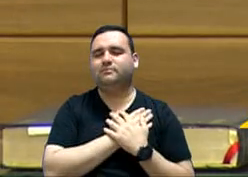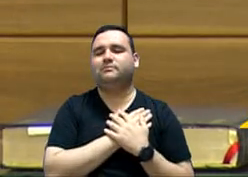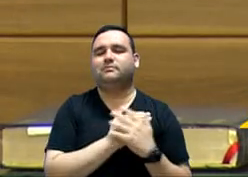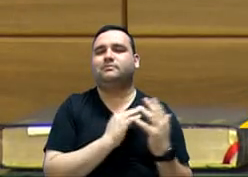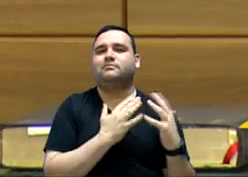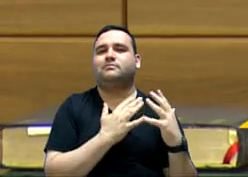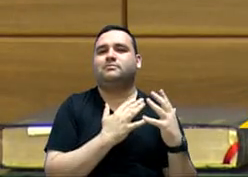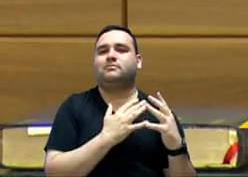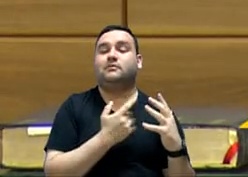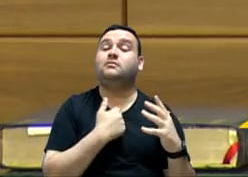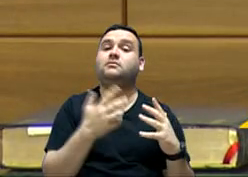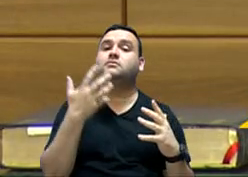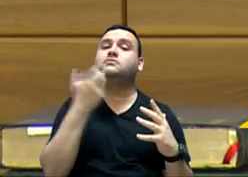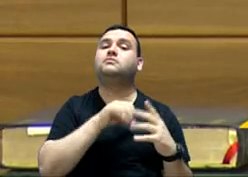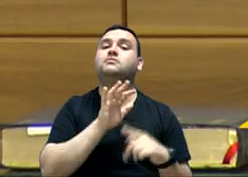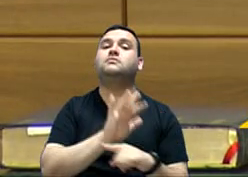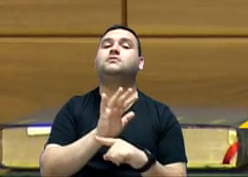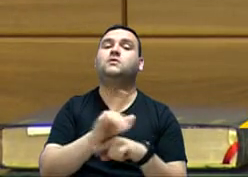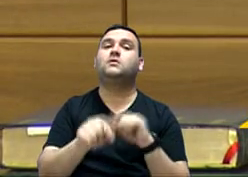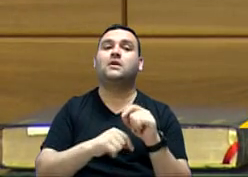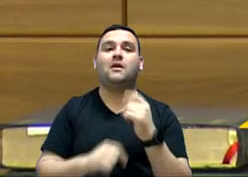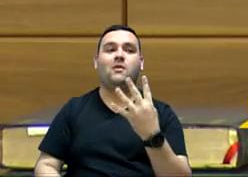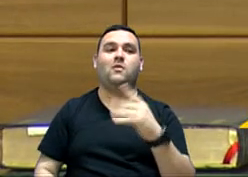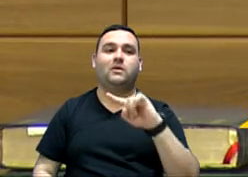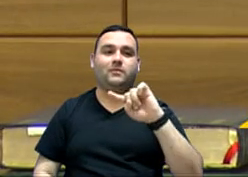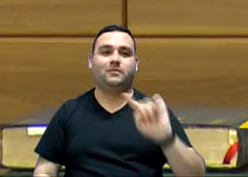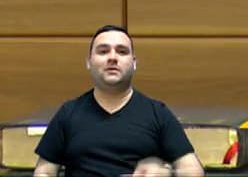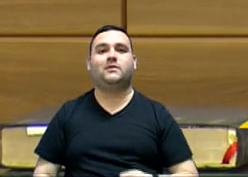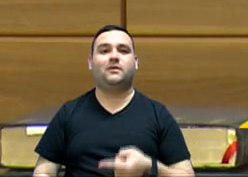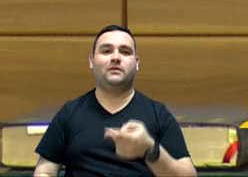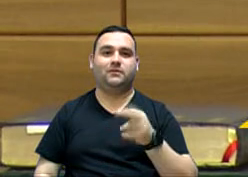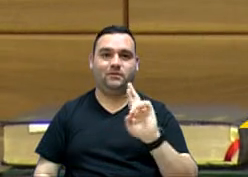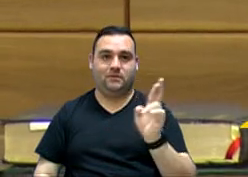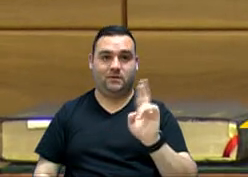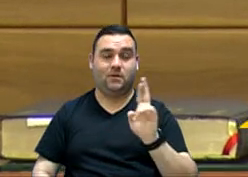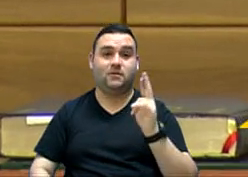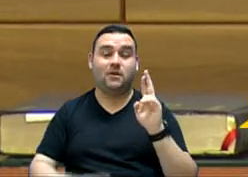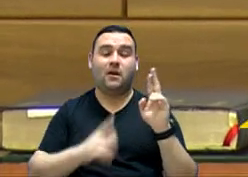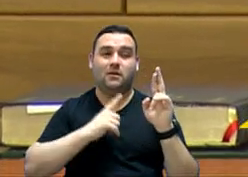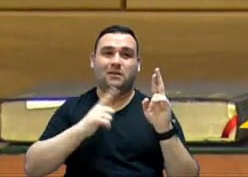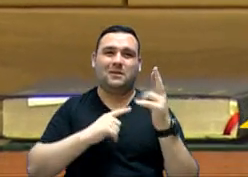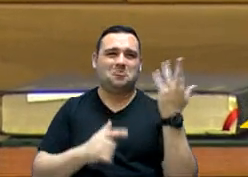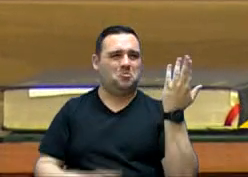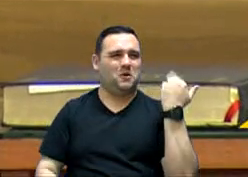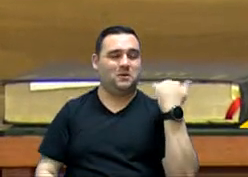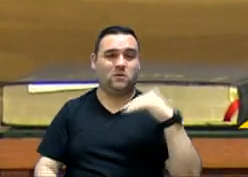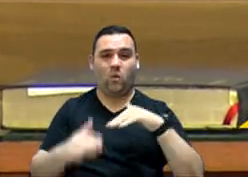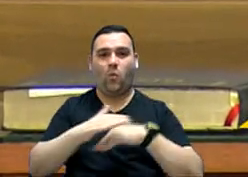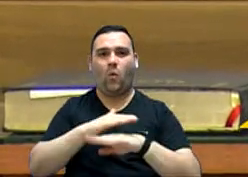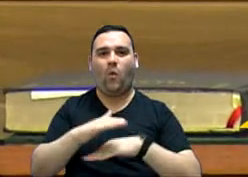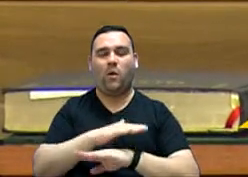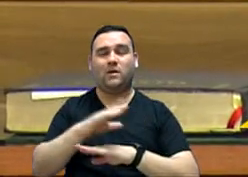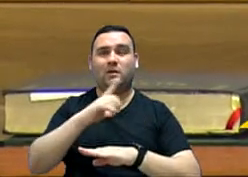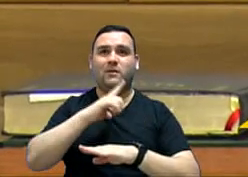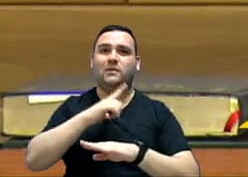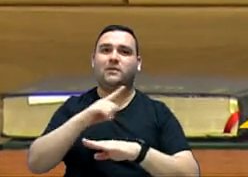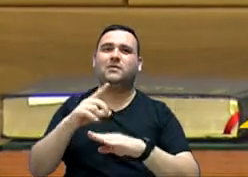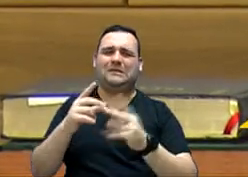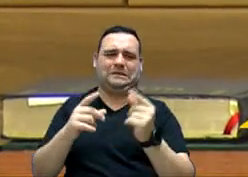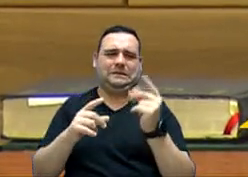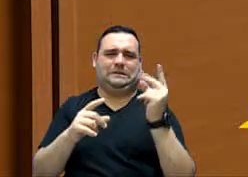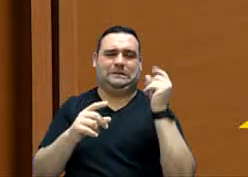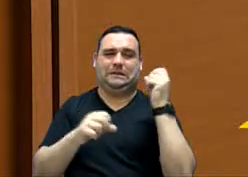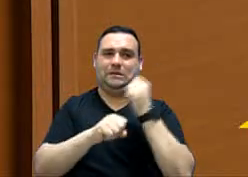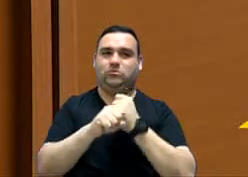ele resgatou 4 milhões de reais que estavam parados há